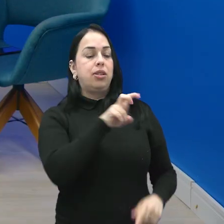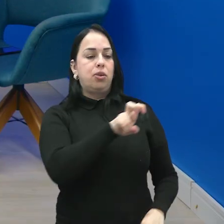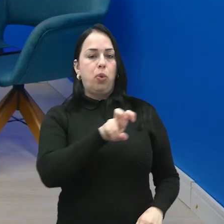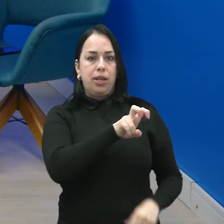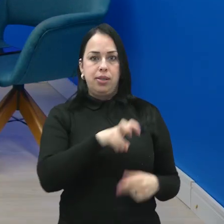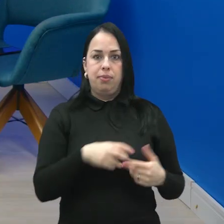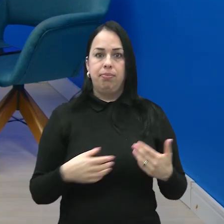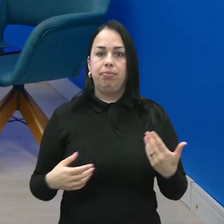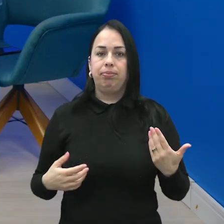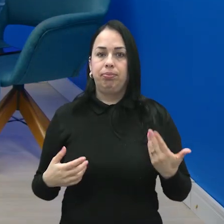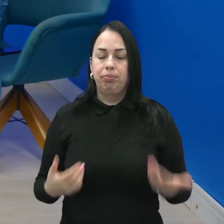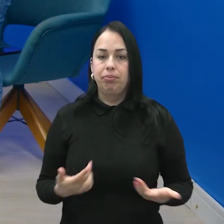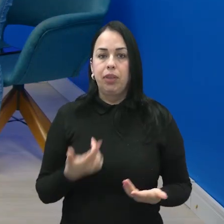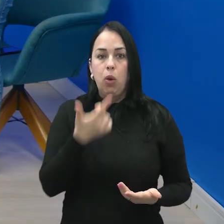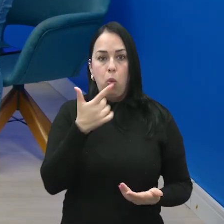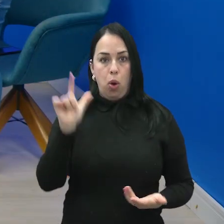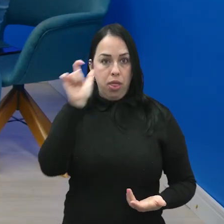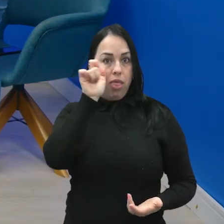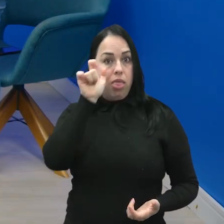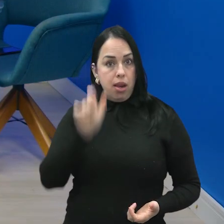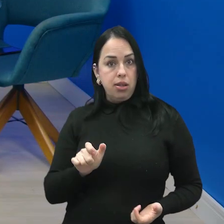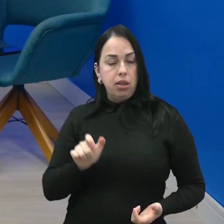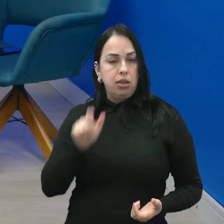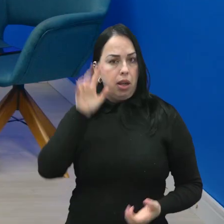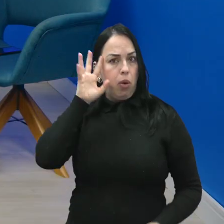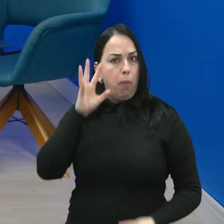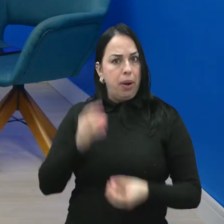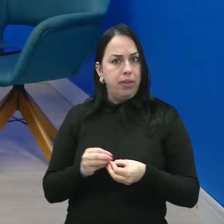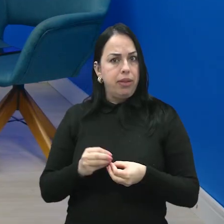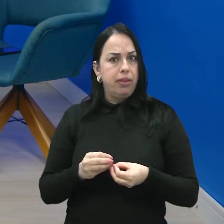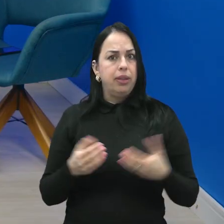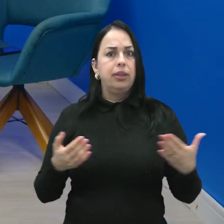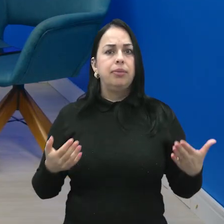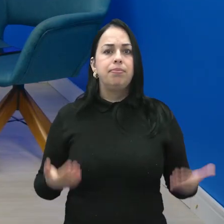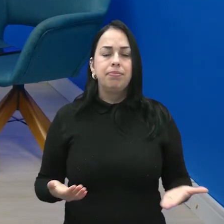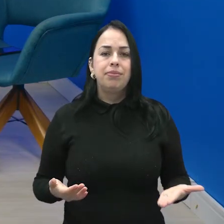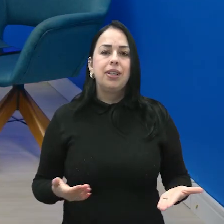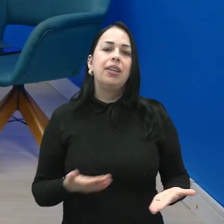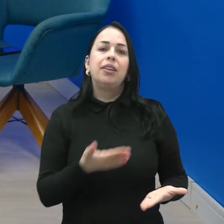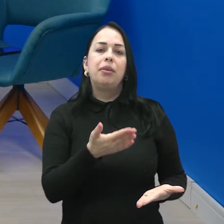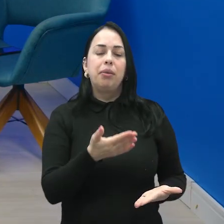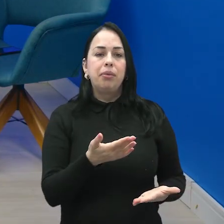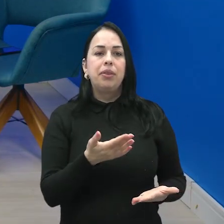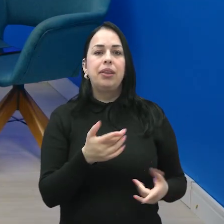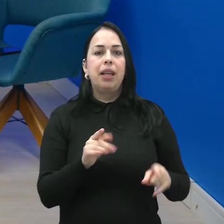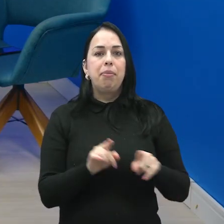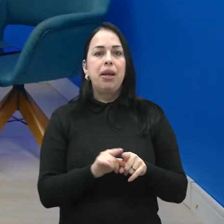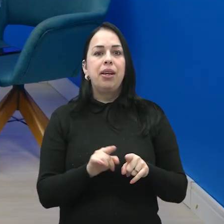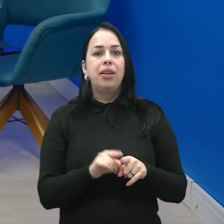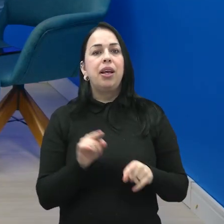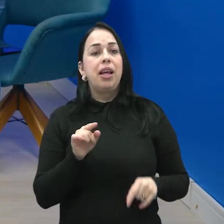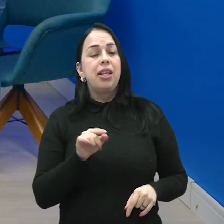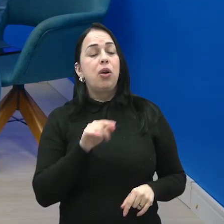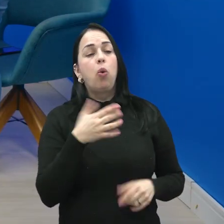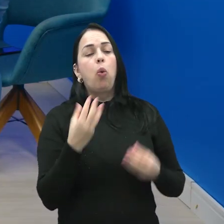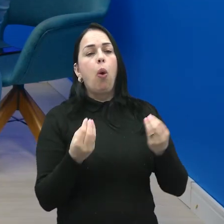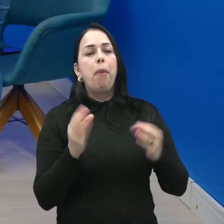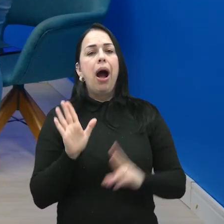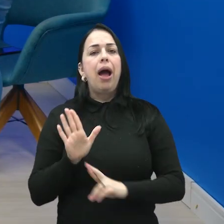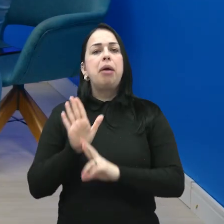pessoas. Exatamente. Né? Bom, e outro ponto interessante da gente pensar a partir disso é justamente como essas pessoas